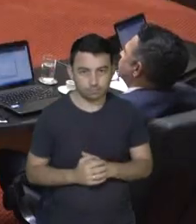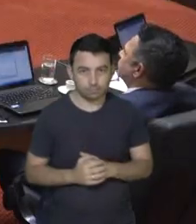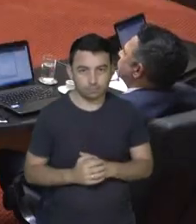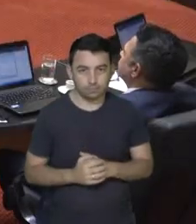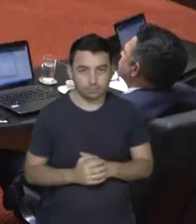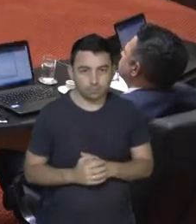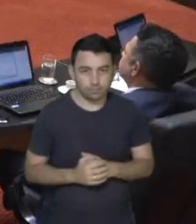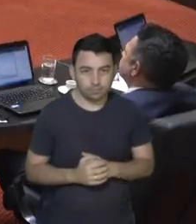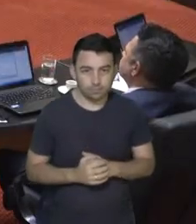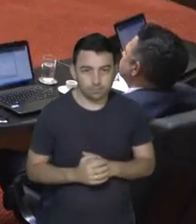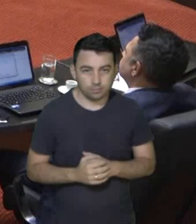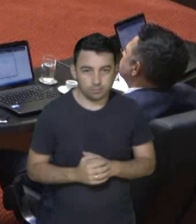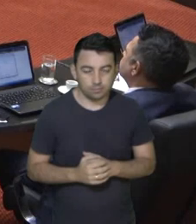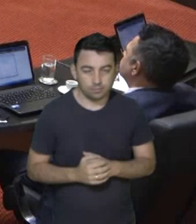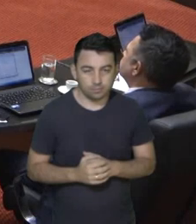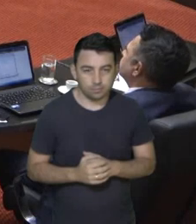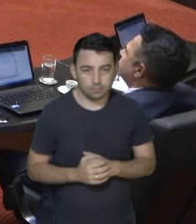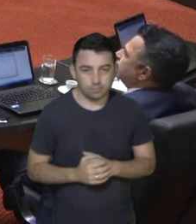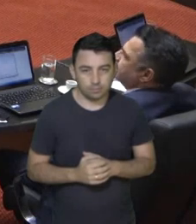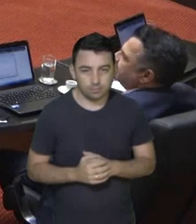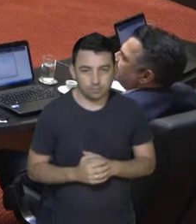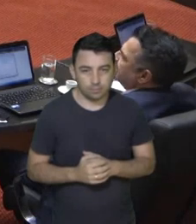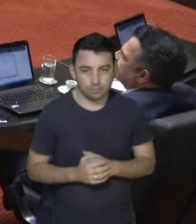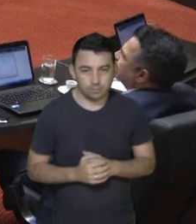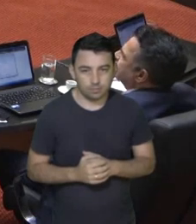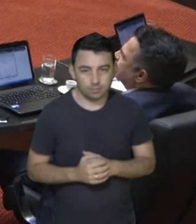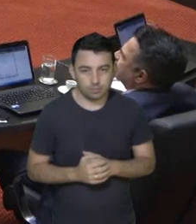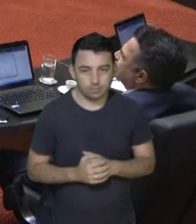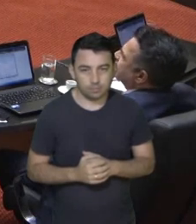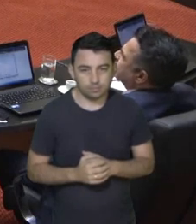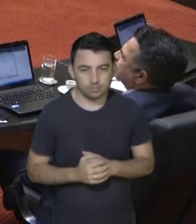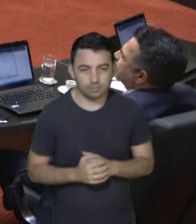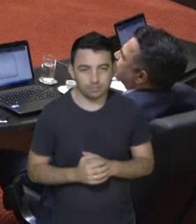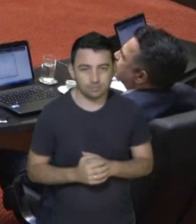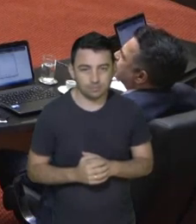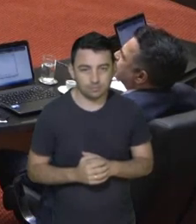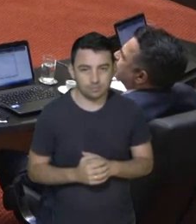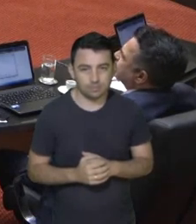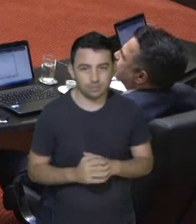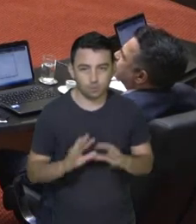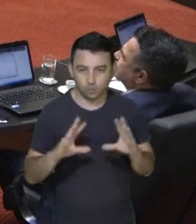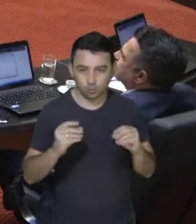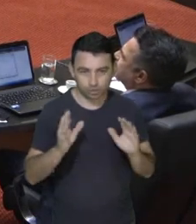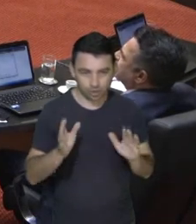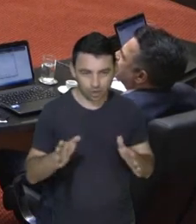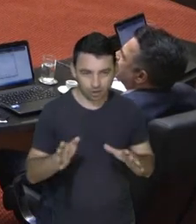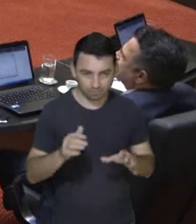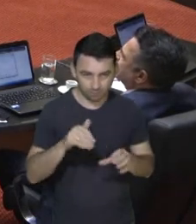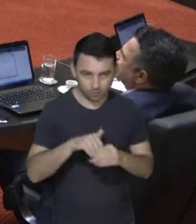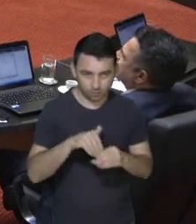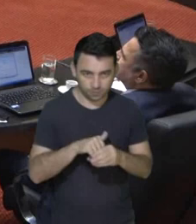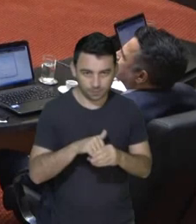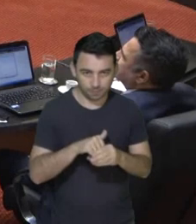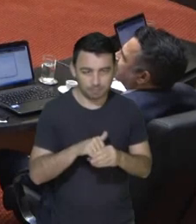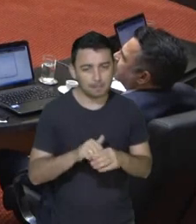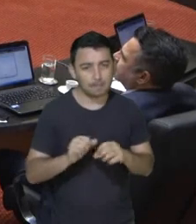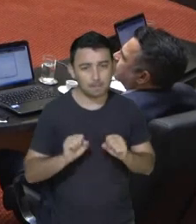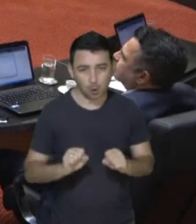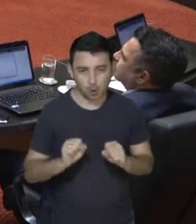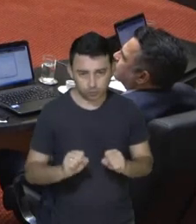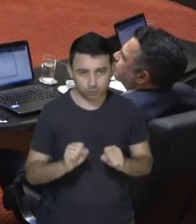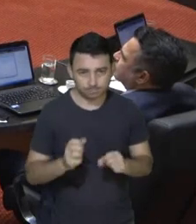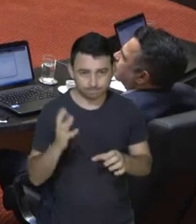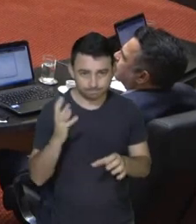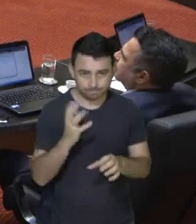Ok. Pois vamos encaminhar depois. Todos os senhores deputados exerceram o seu direito de voto, podemos colher